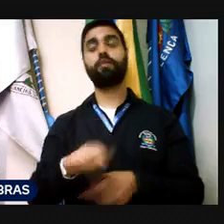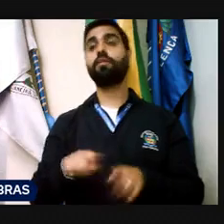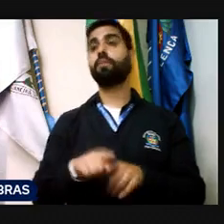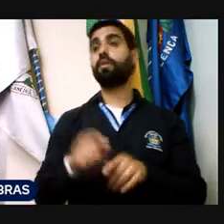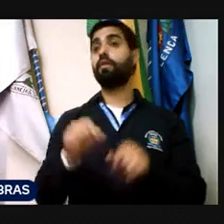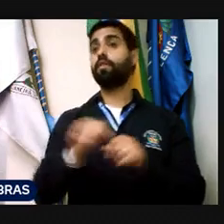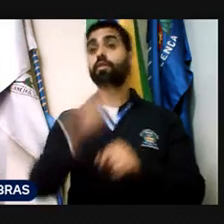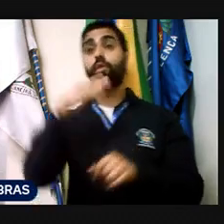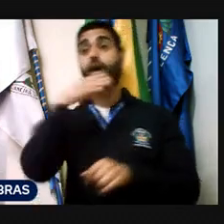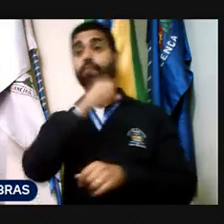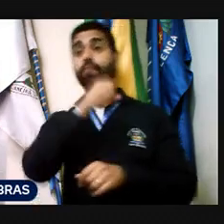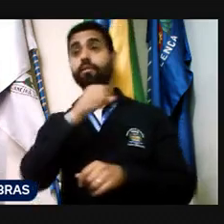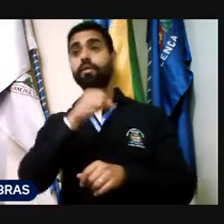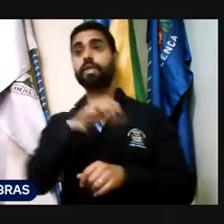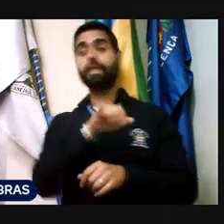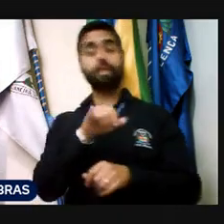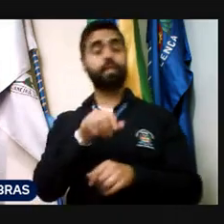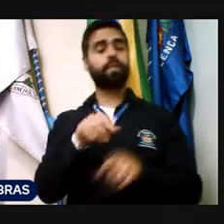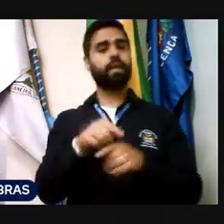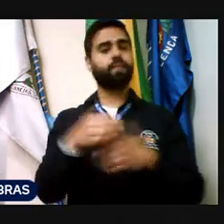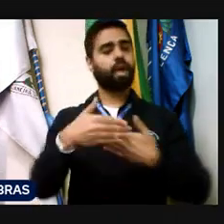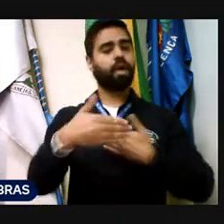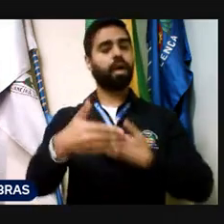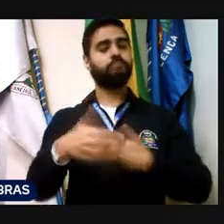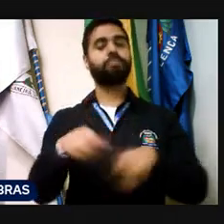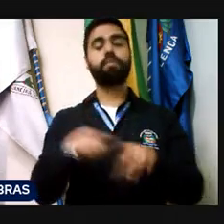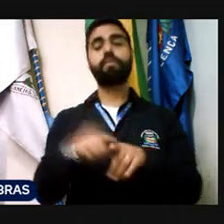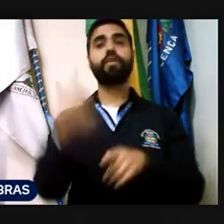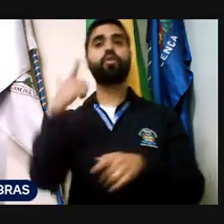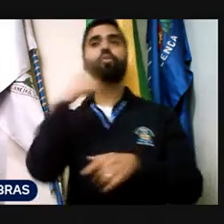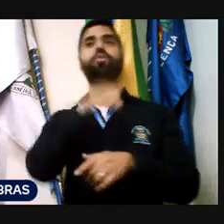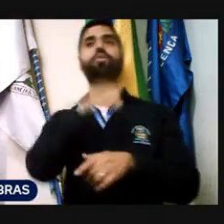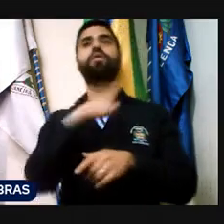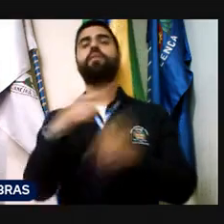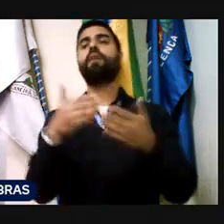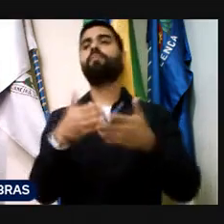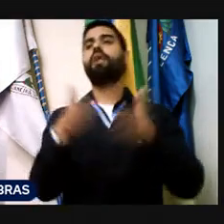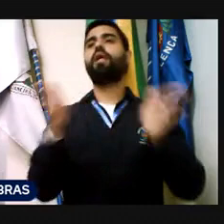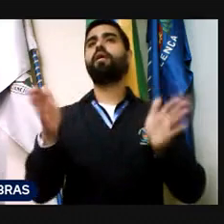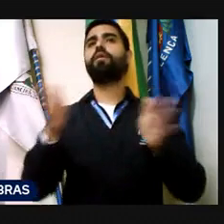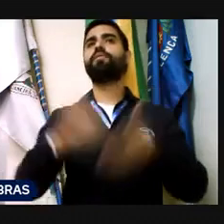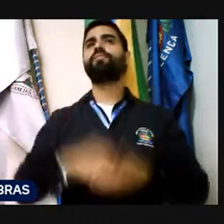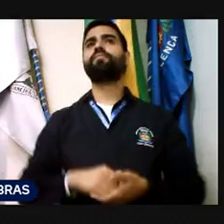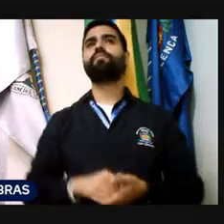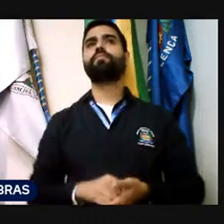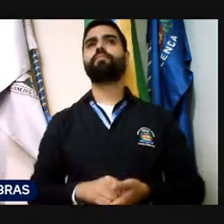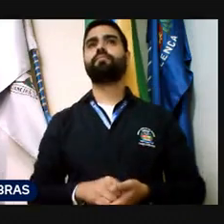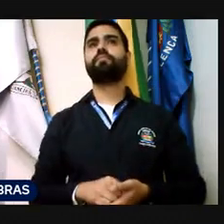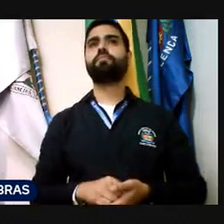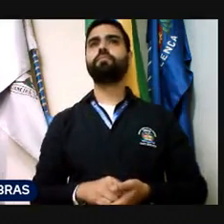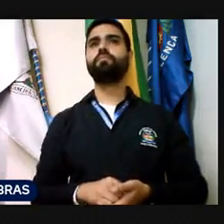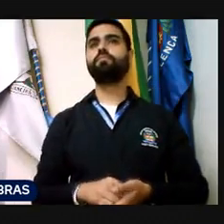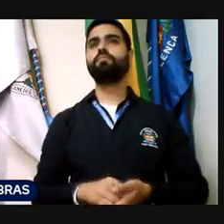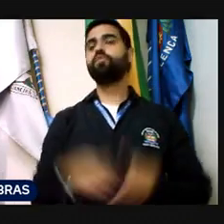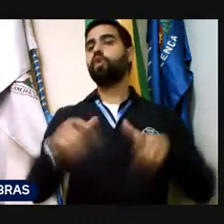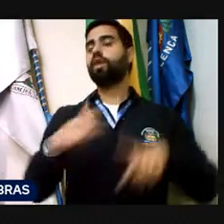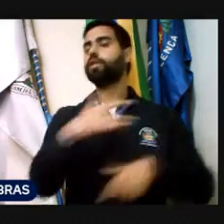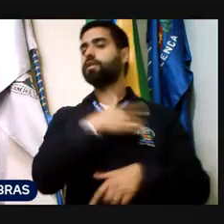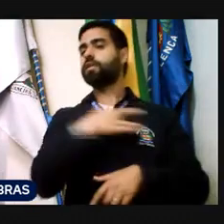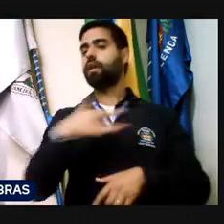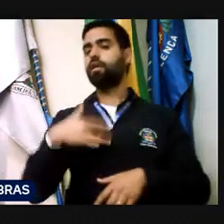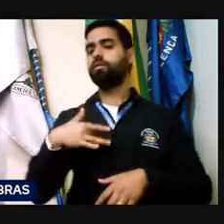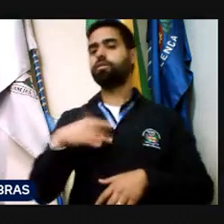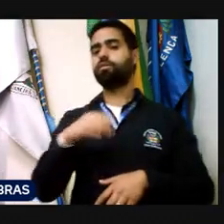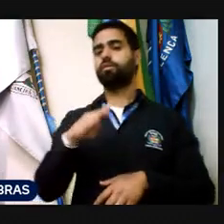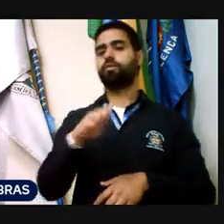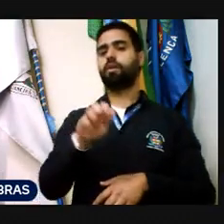acelerando. Se Deus quiser, muito em breve, vamos lá inaugurar a unidade de saúde com o nome do senhor Barreto,